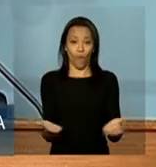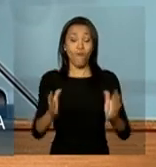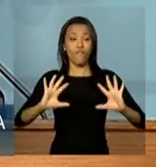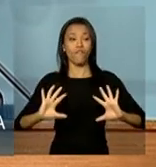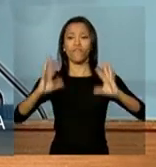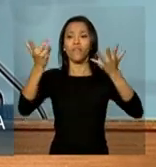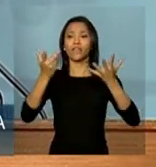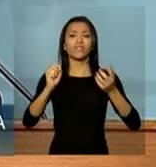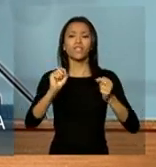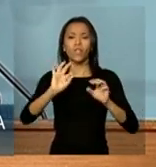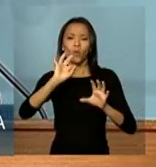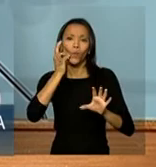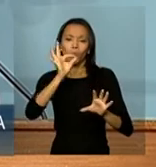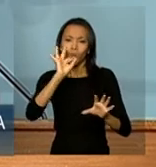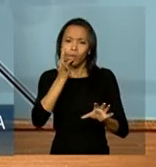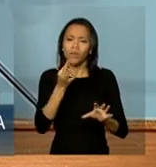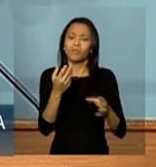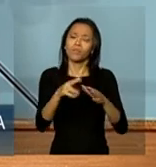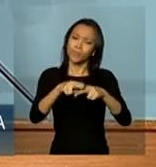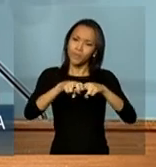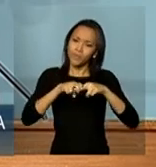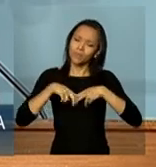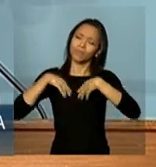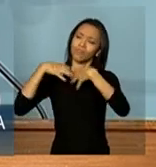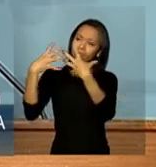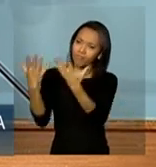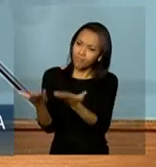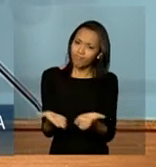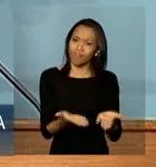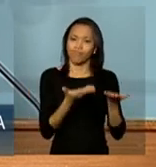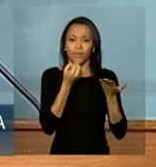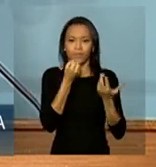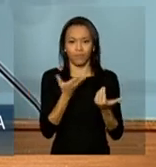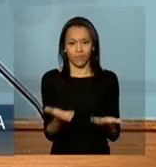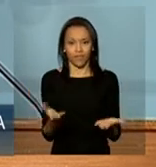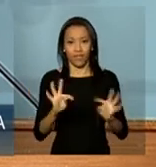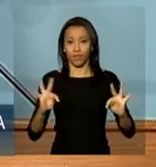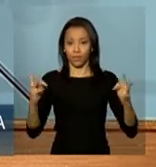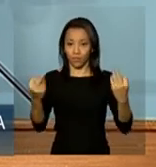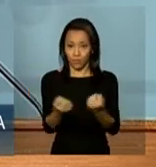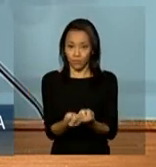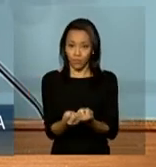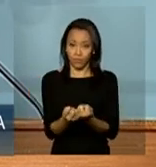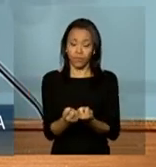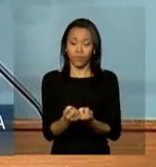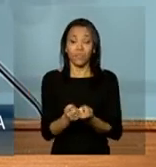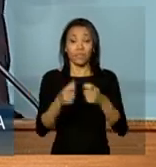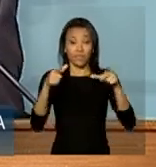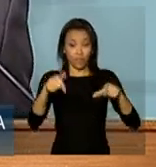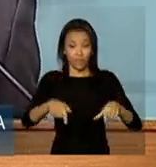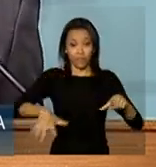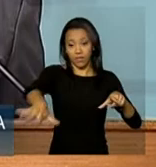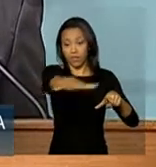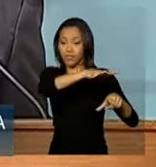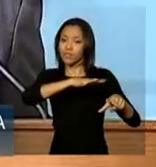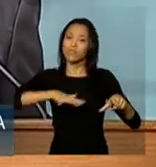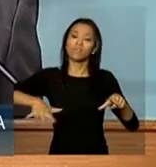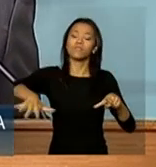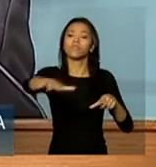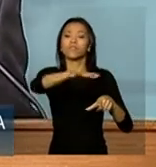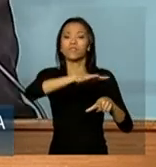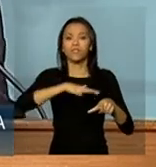que queremos acolher a todos como outrora esta serra e essa região acolheu os